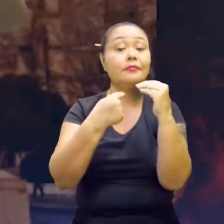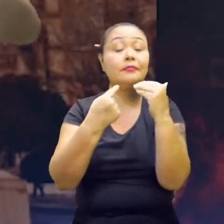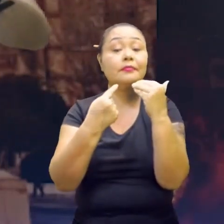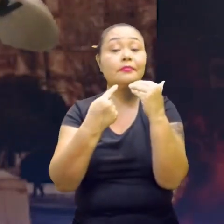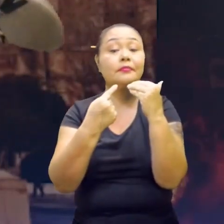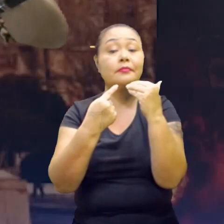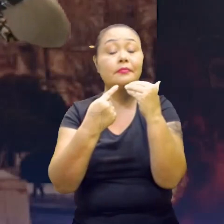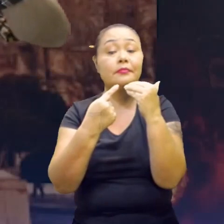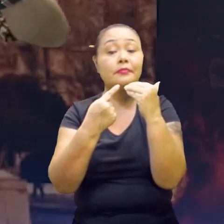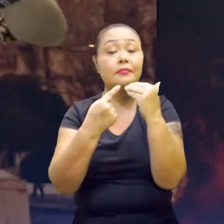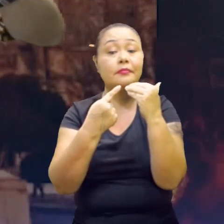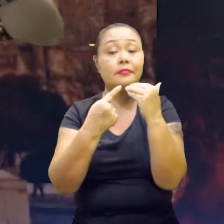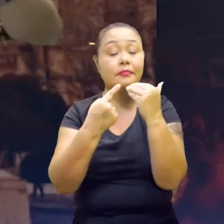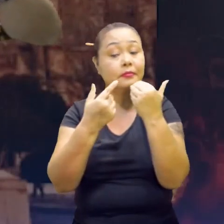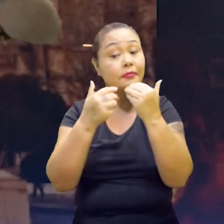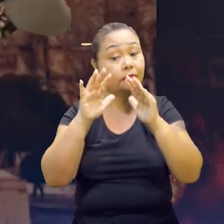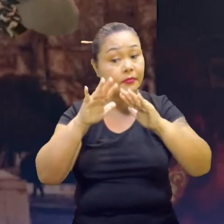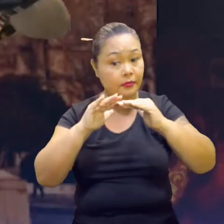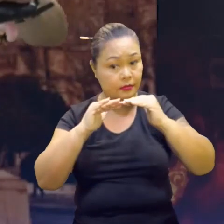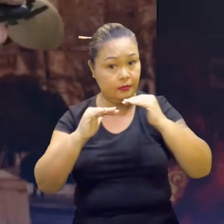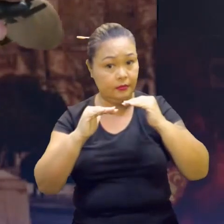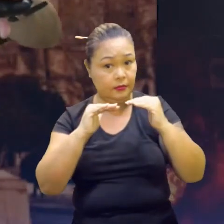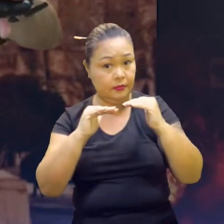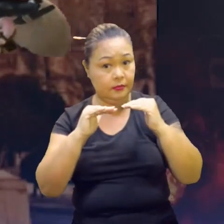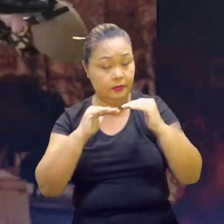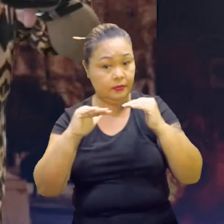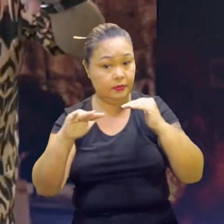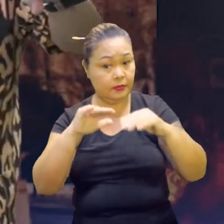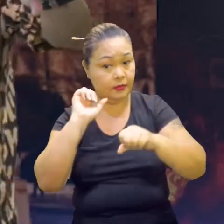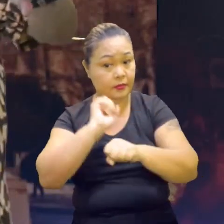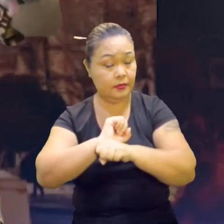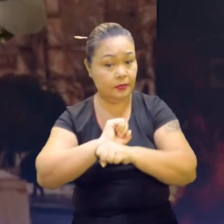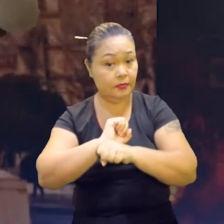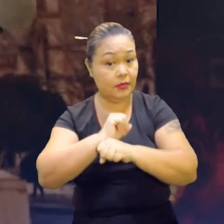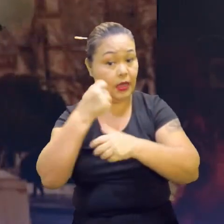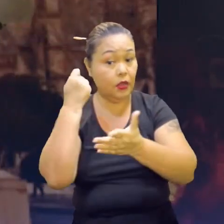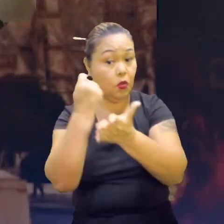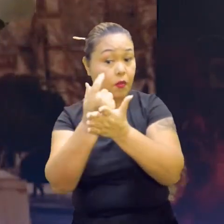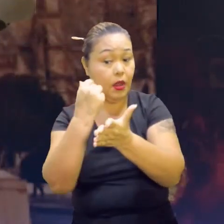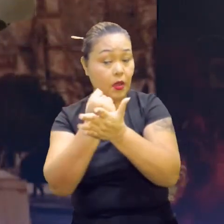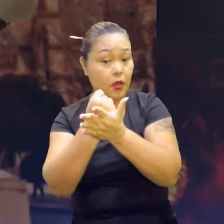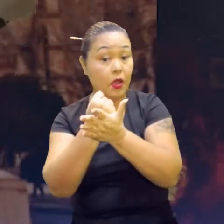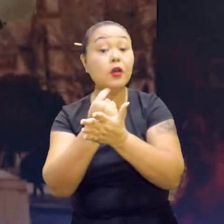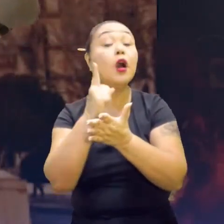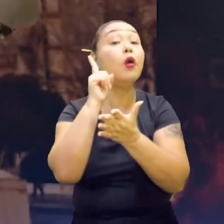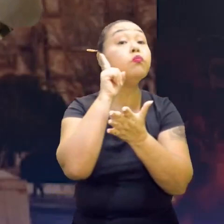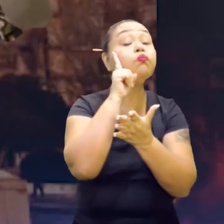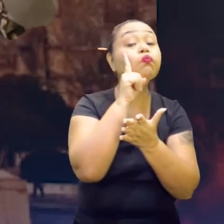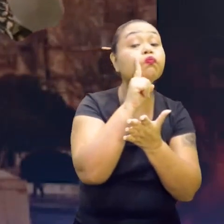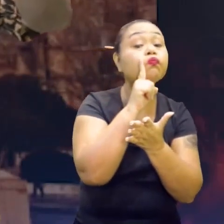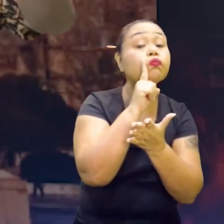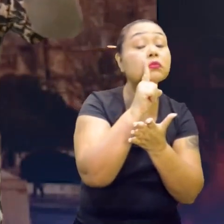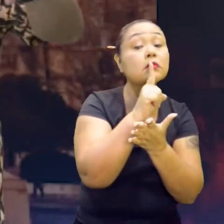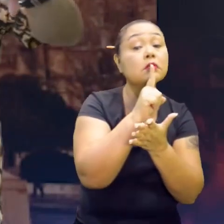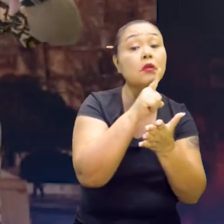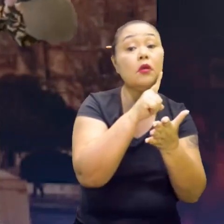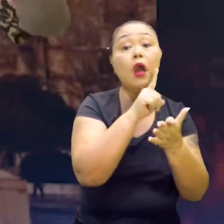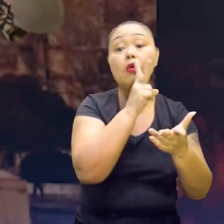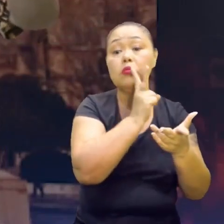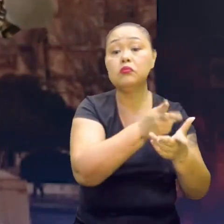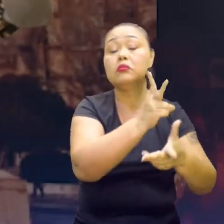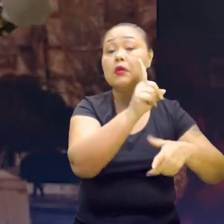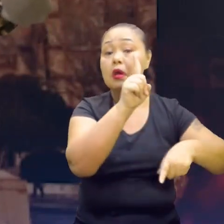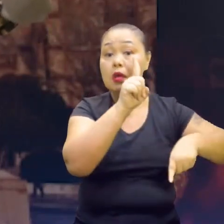numa concessão, parar de comprar. Só que os americanos, eles continuaram produzindo